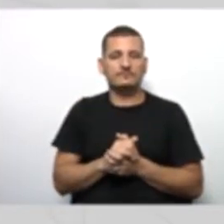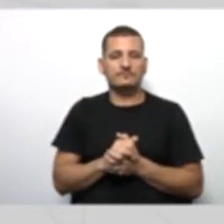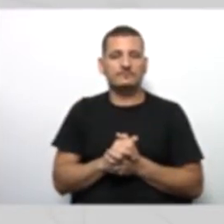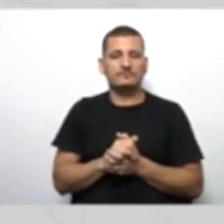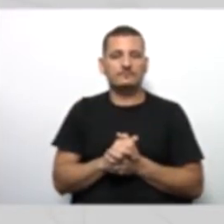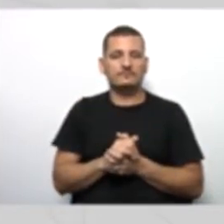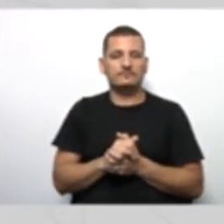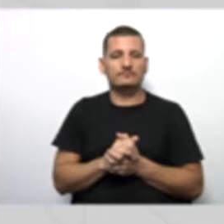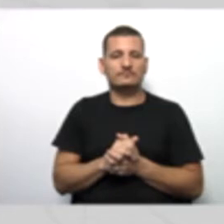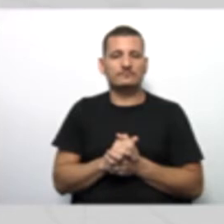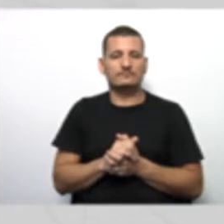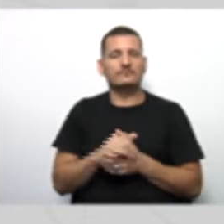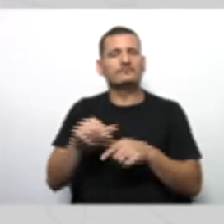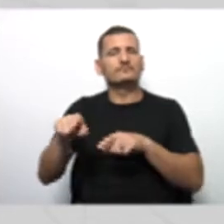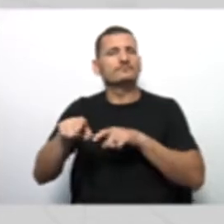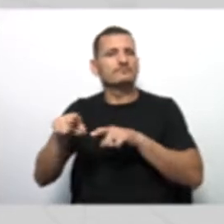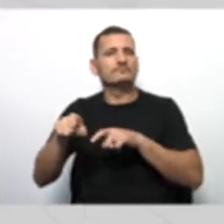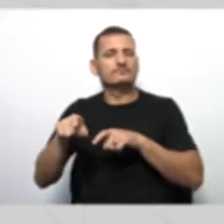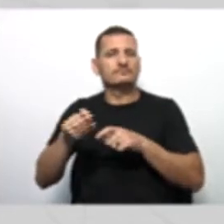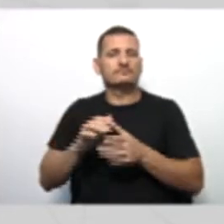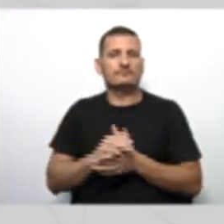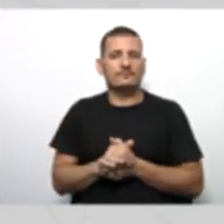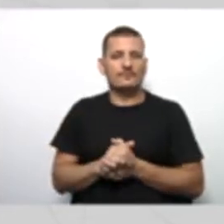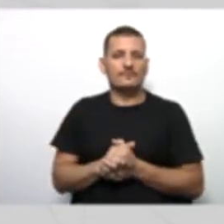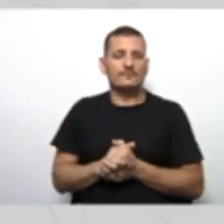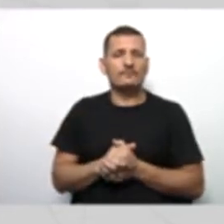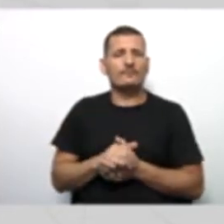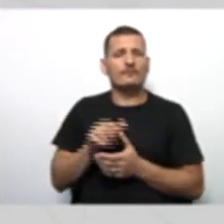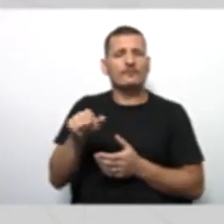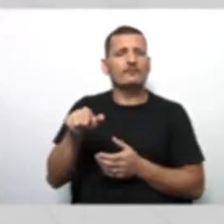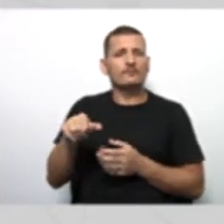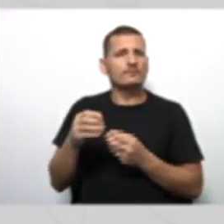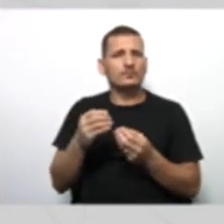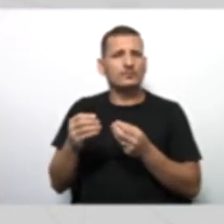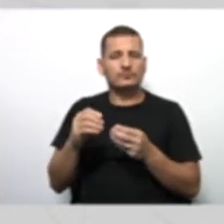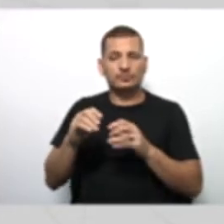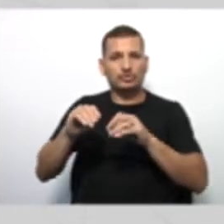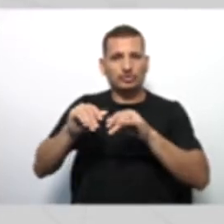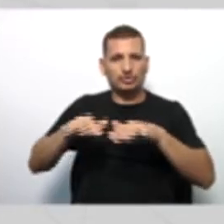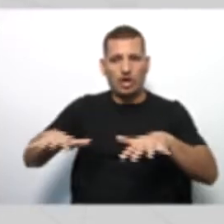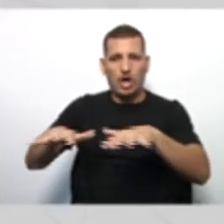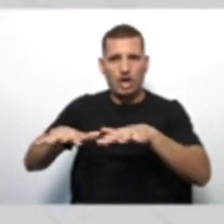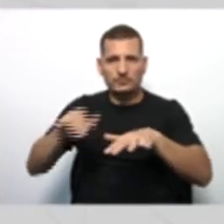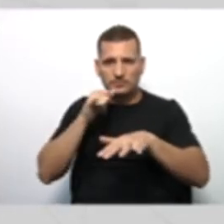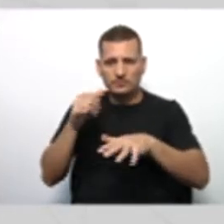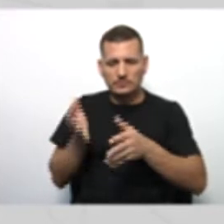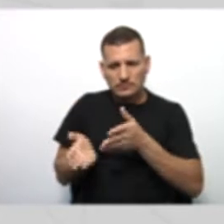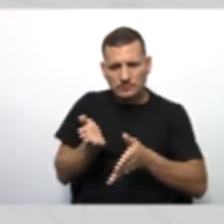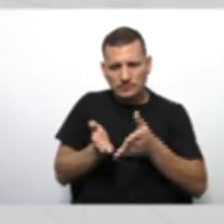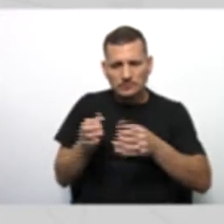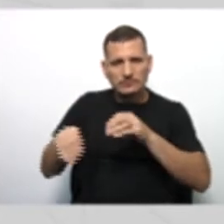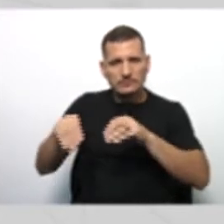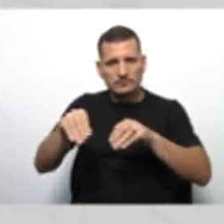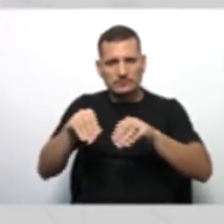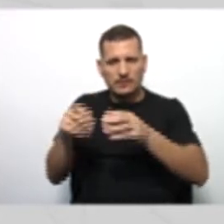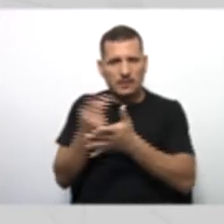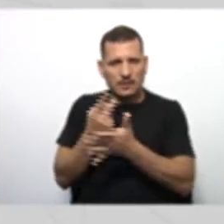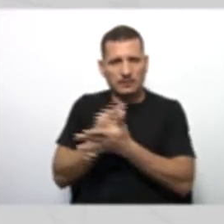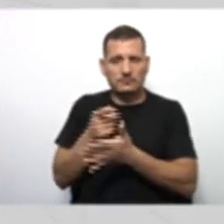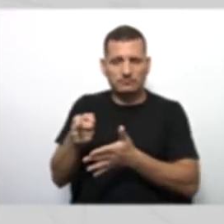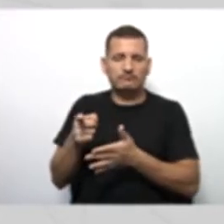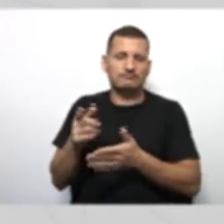aqui? Cooperativa que vai trabalhar com desenvolvimento de software, linguagem de programação, é um risco técnico que eu tenho. Qual é que eu vou